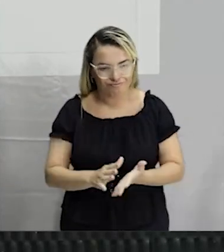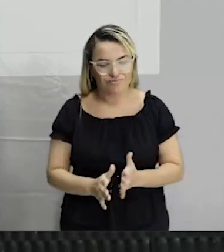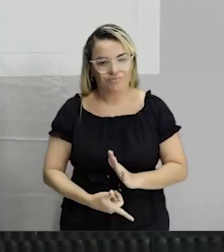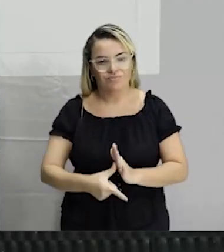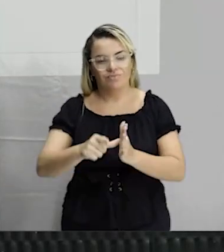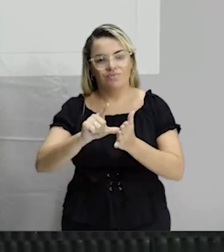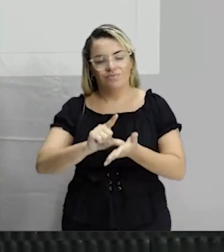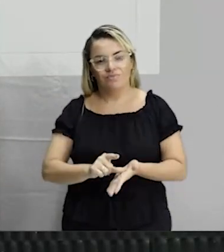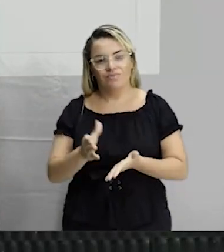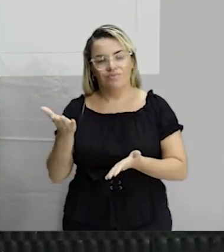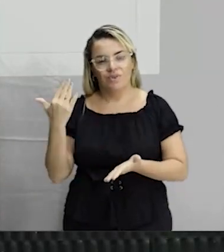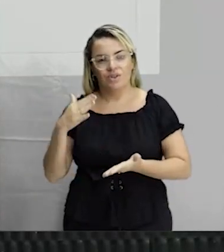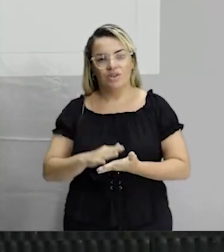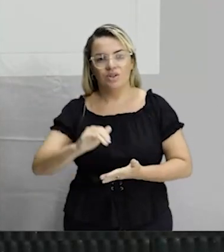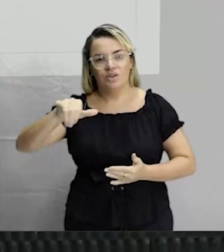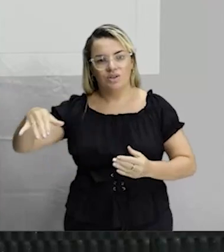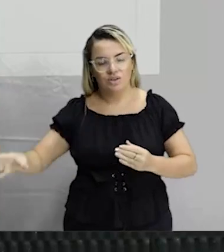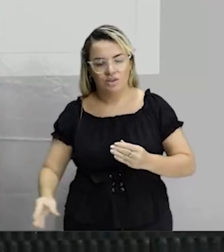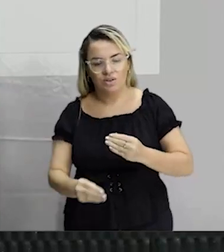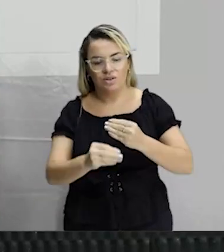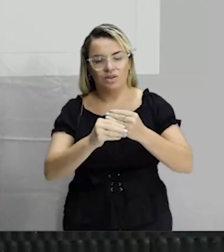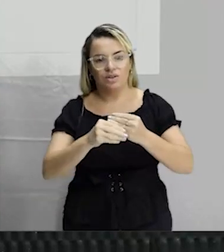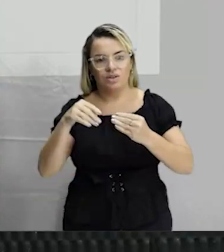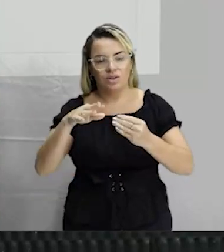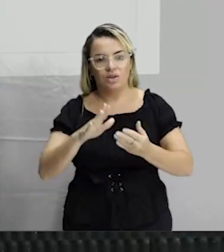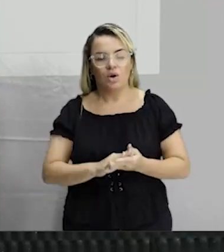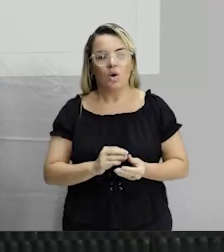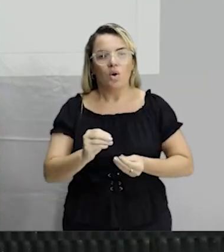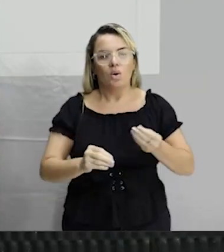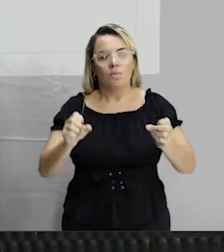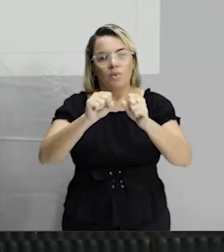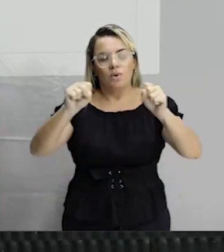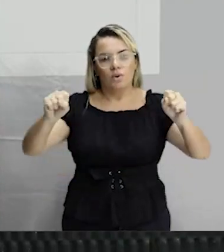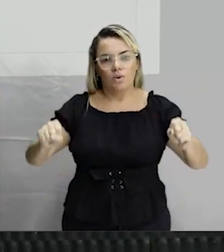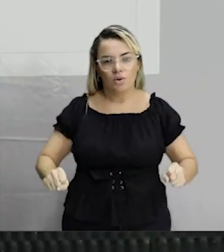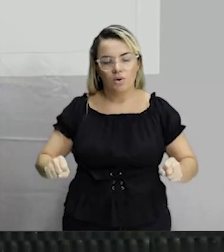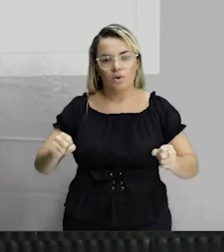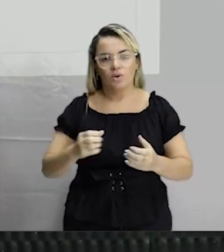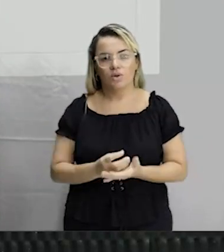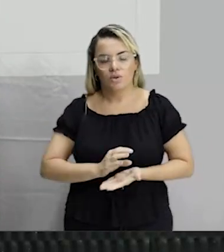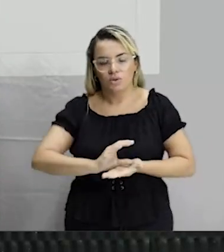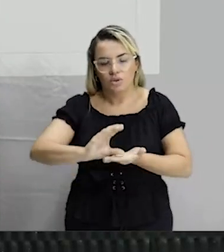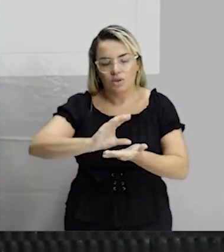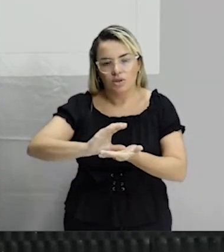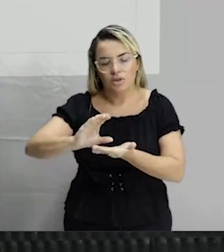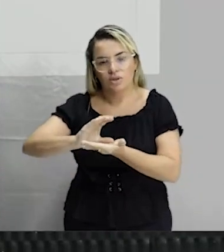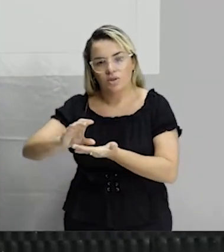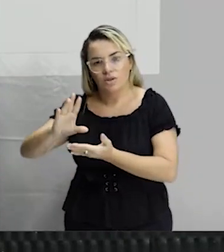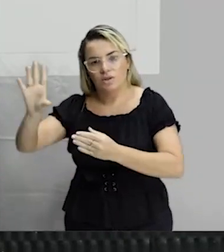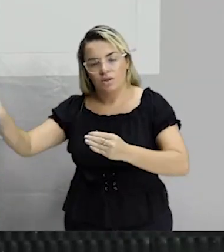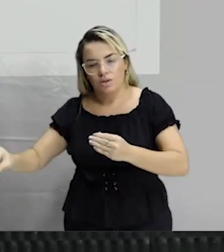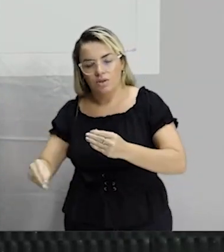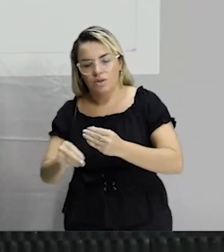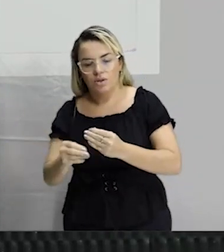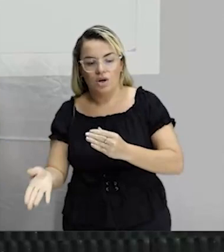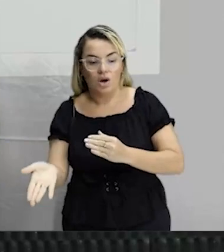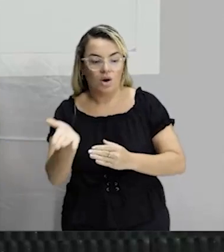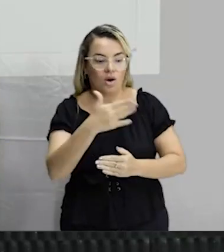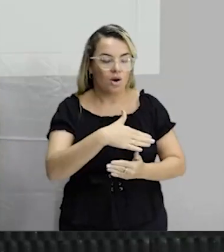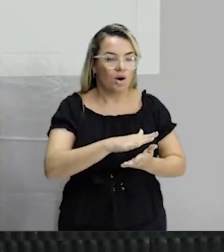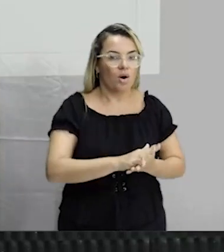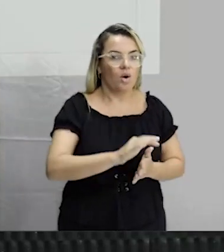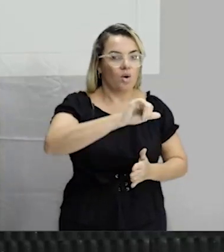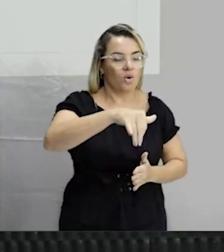falamos de juro composto, né? De regime de capitalização a juro composto. Juro Simples já foi um conteúdo que foi